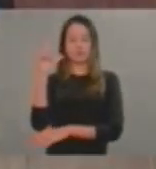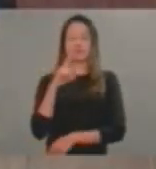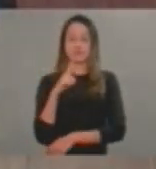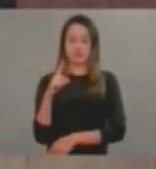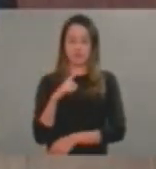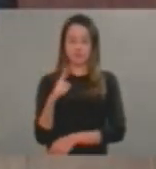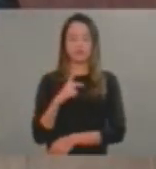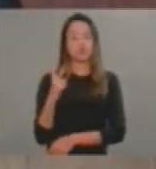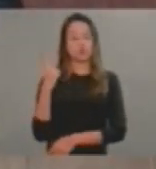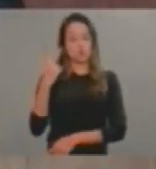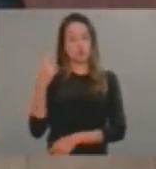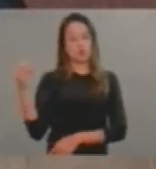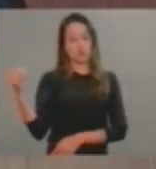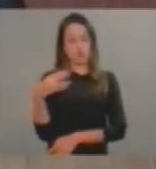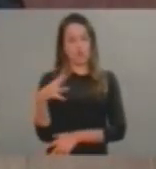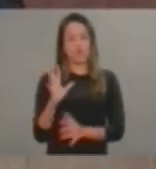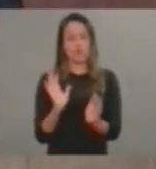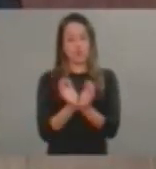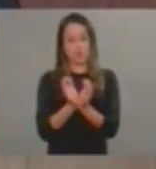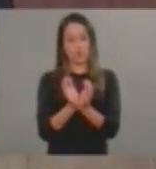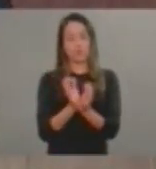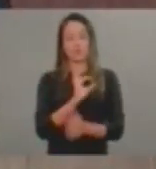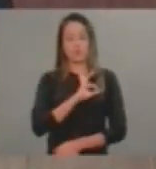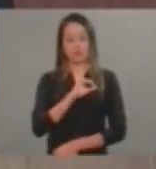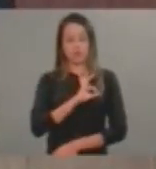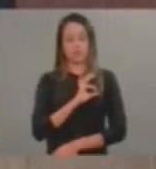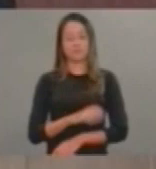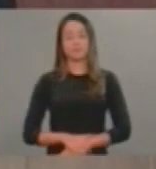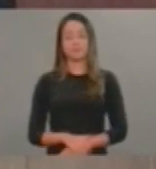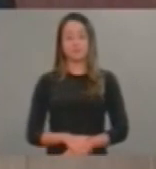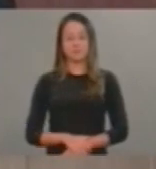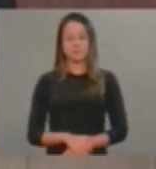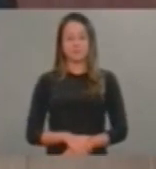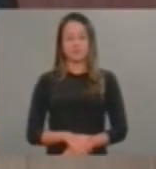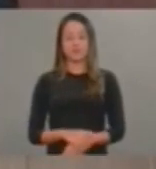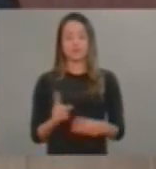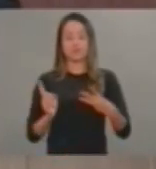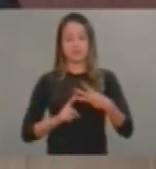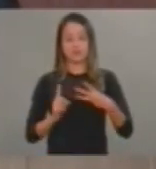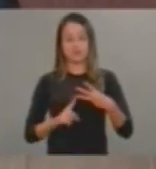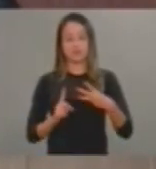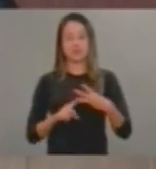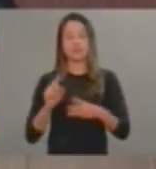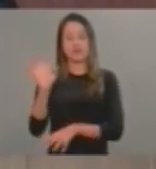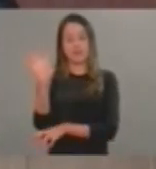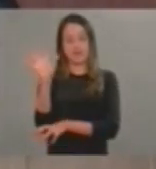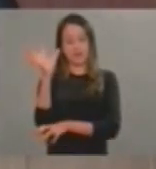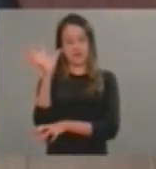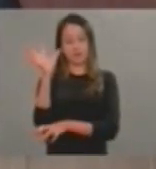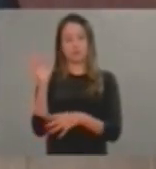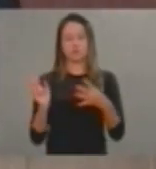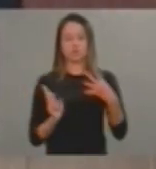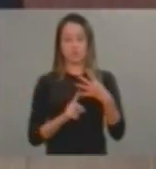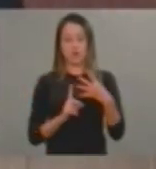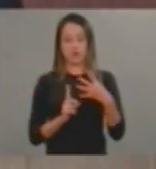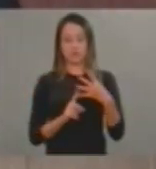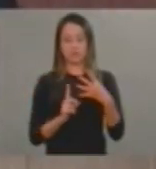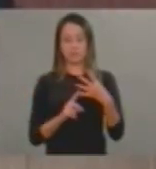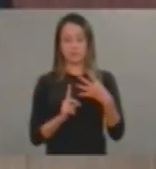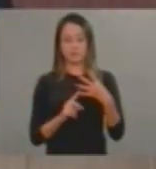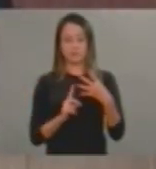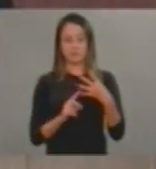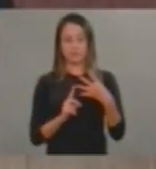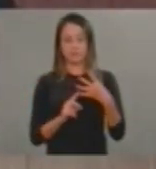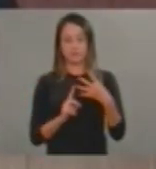novas companhias do novo batalhão de divisas. A terceira companhia fica em Crateús, já a quarta companhia está baseada